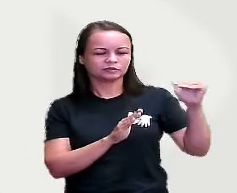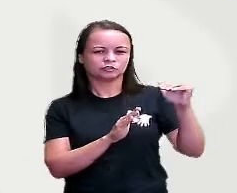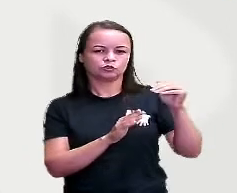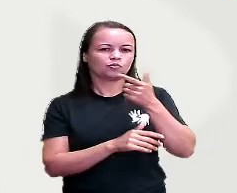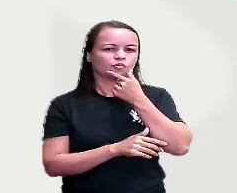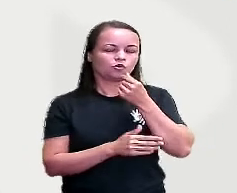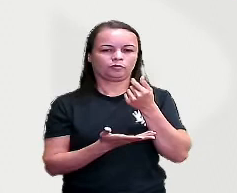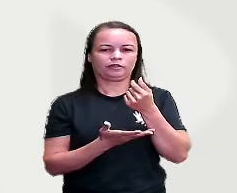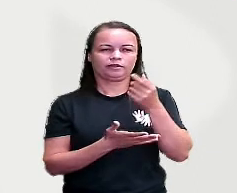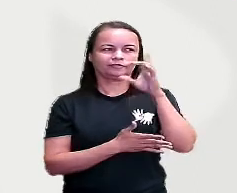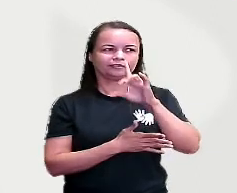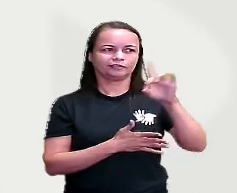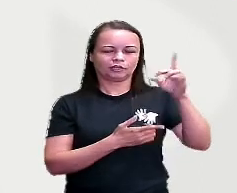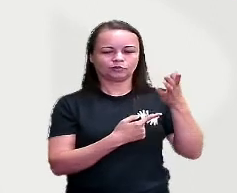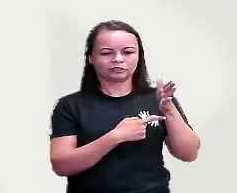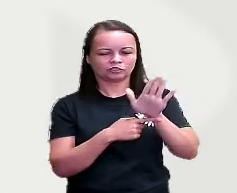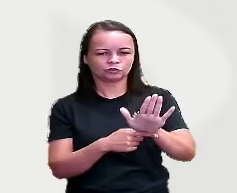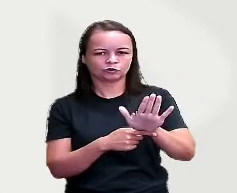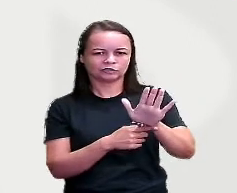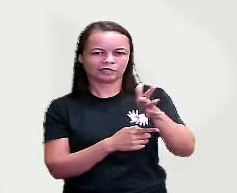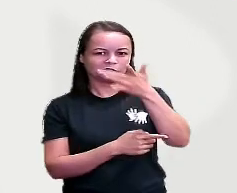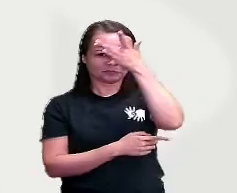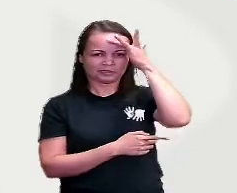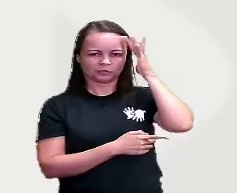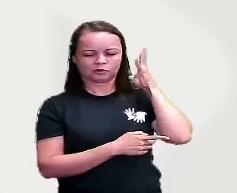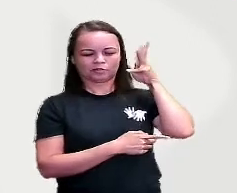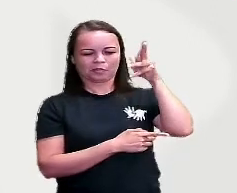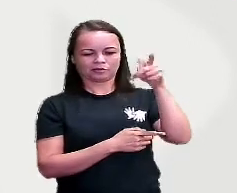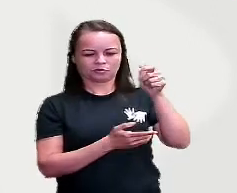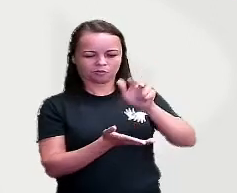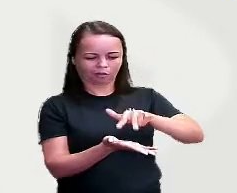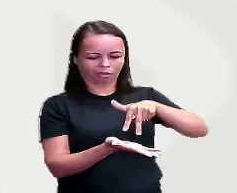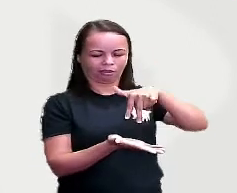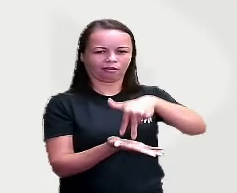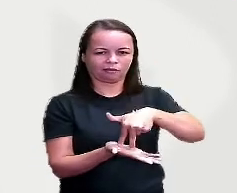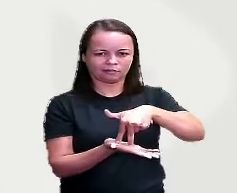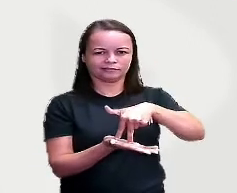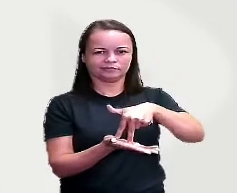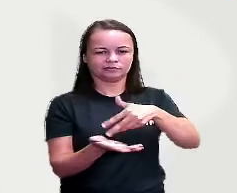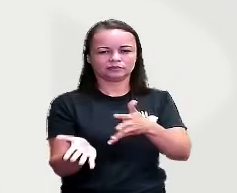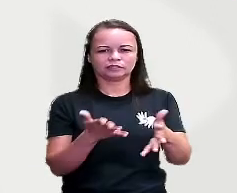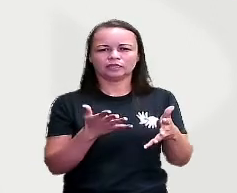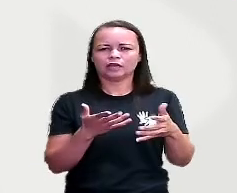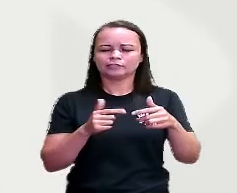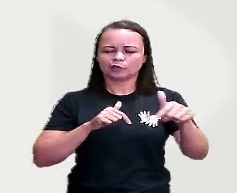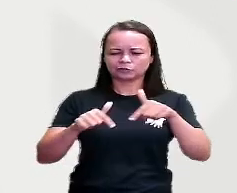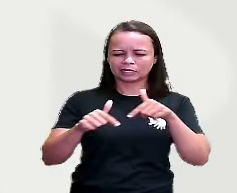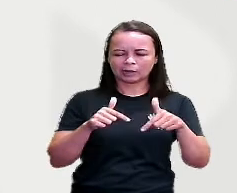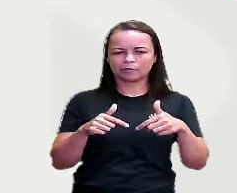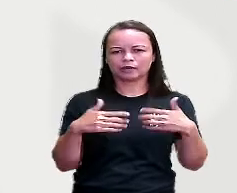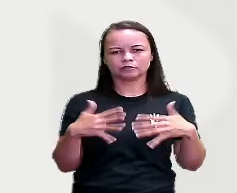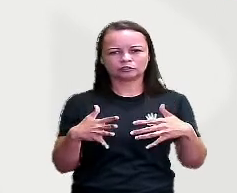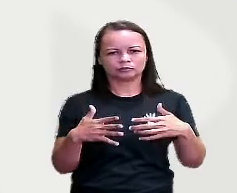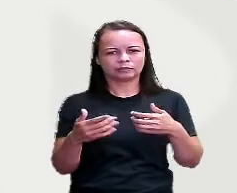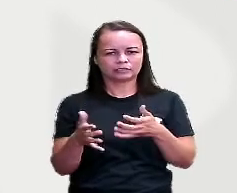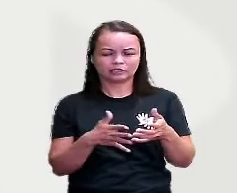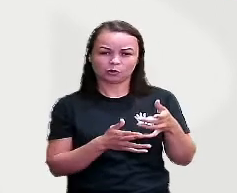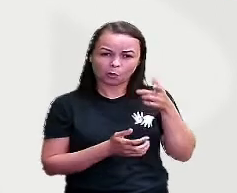quem cedo madruga. O trabalho tudo vence. Trabalho precipitado não dá